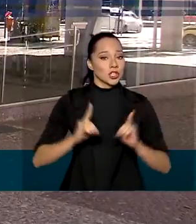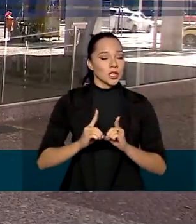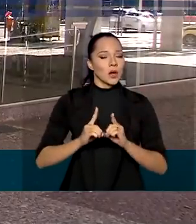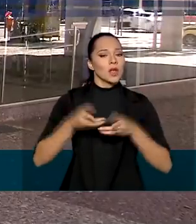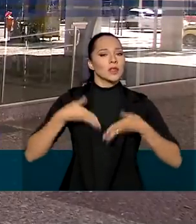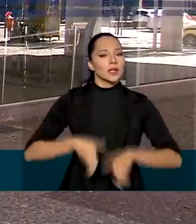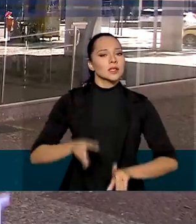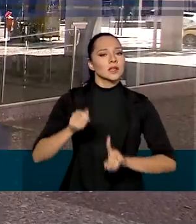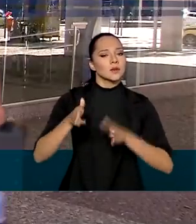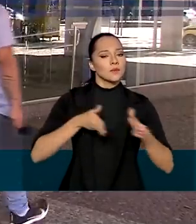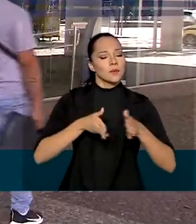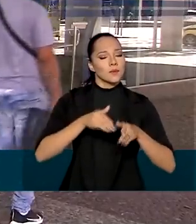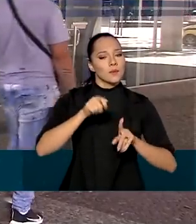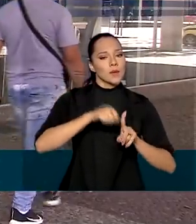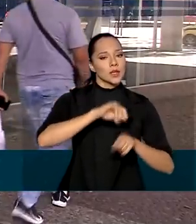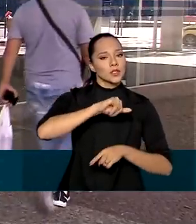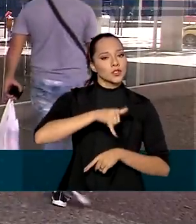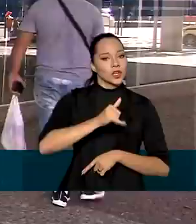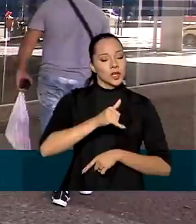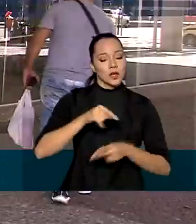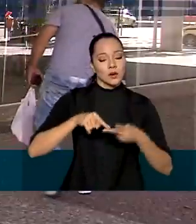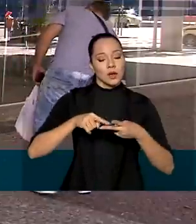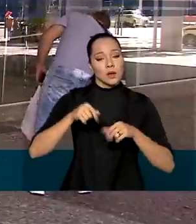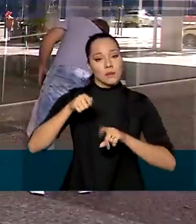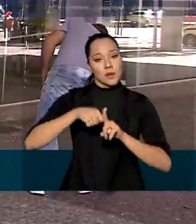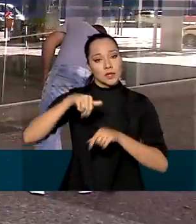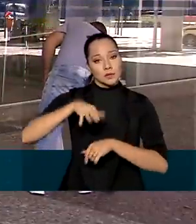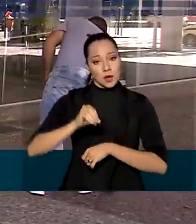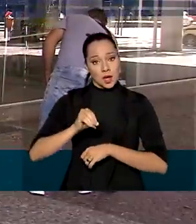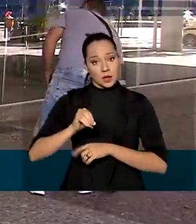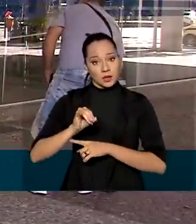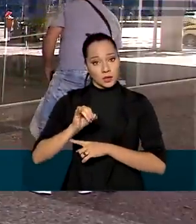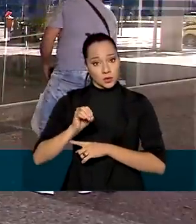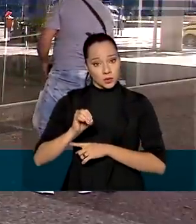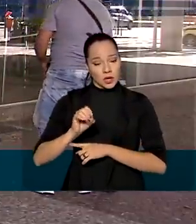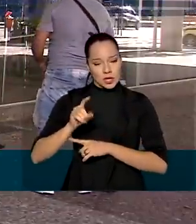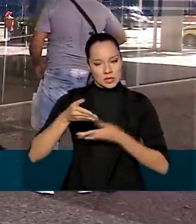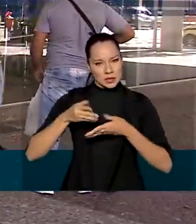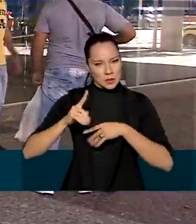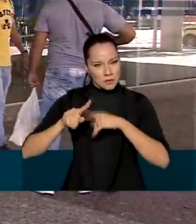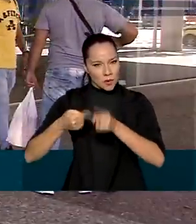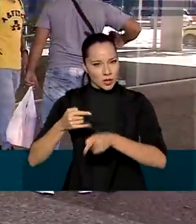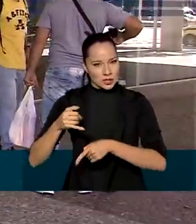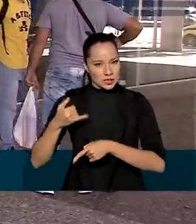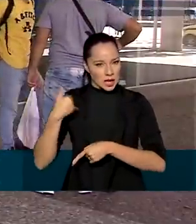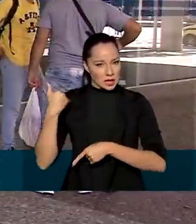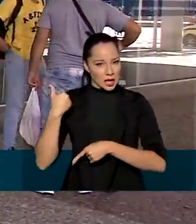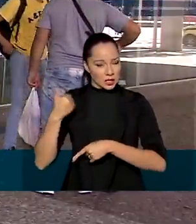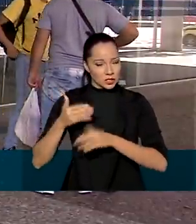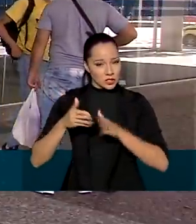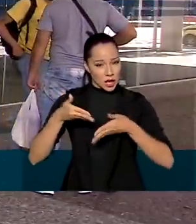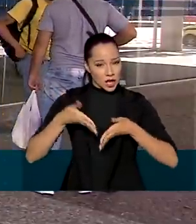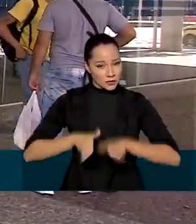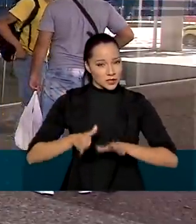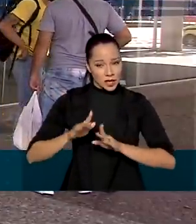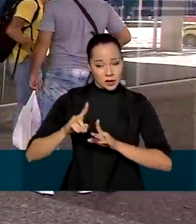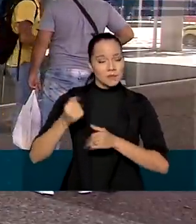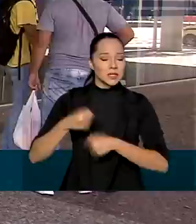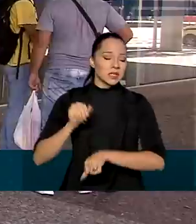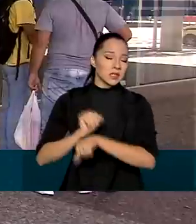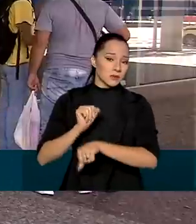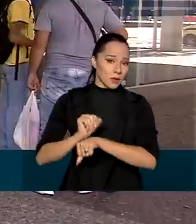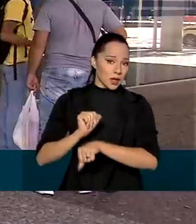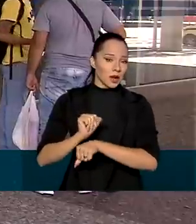os nascidos entre Janeiro e maio os que nasceram depois desse período devem aguardar o calendário normal dos